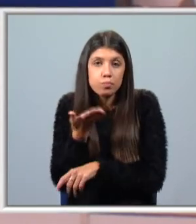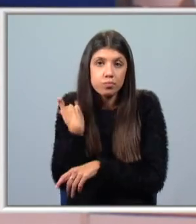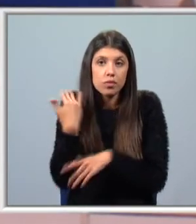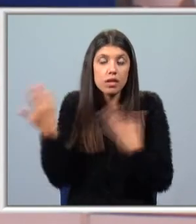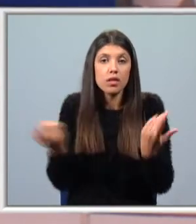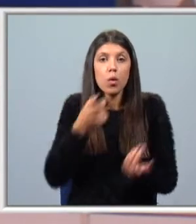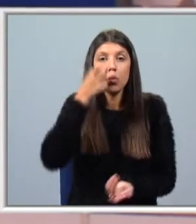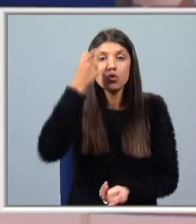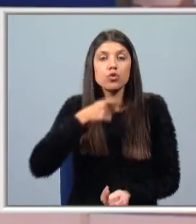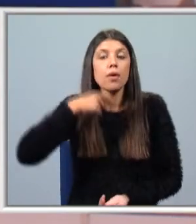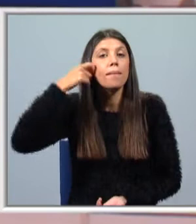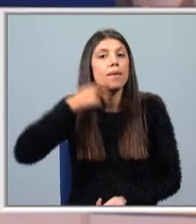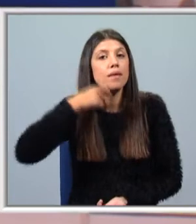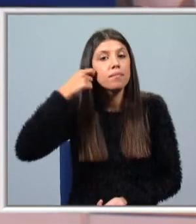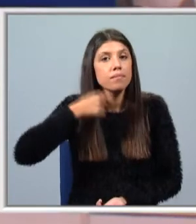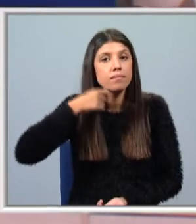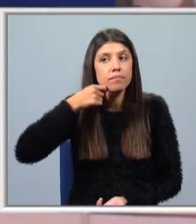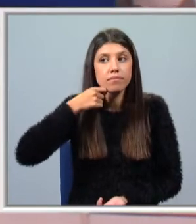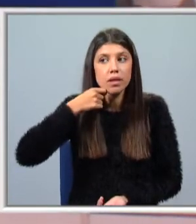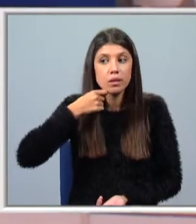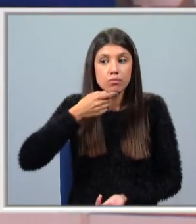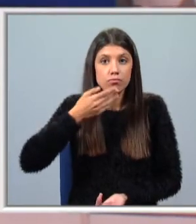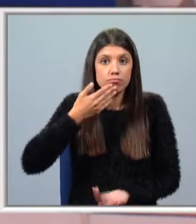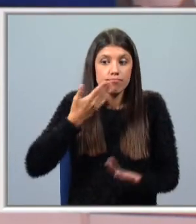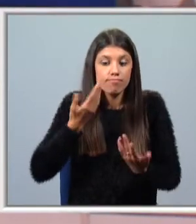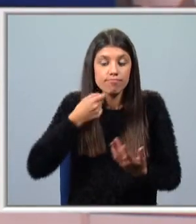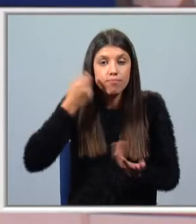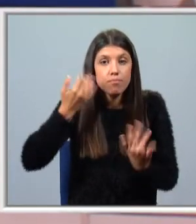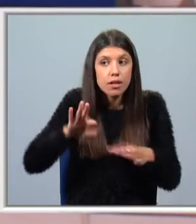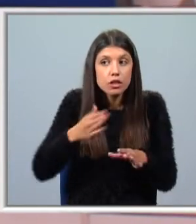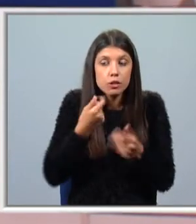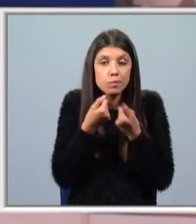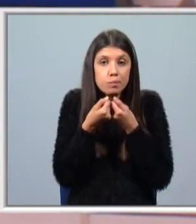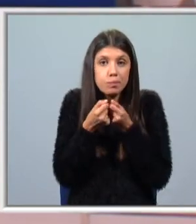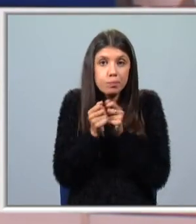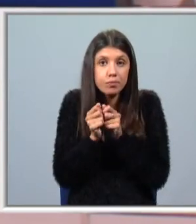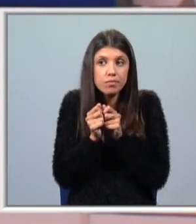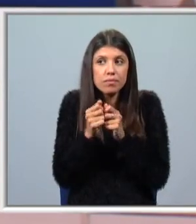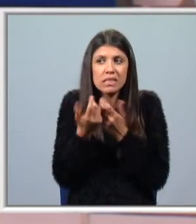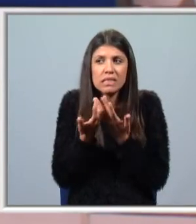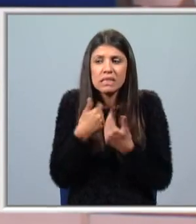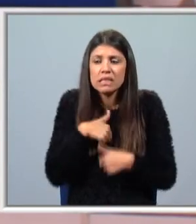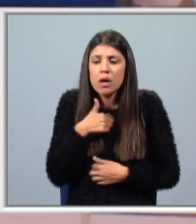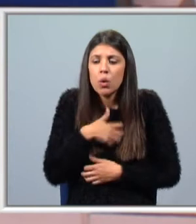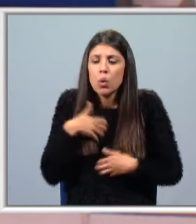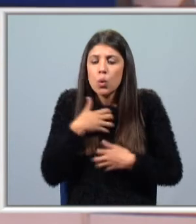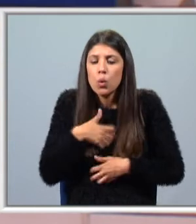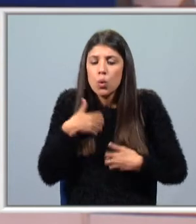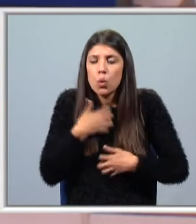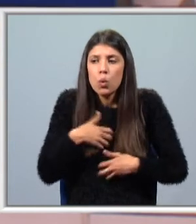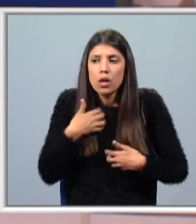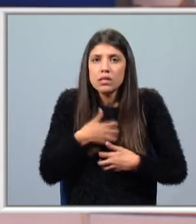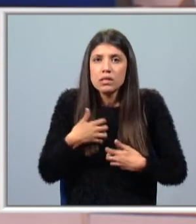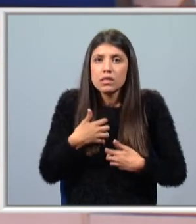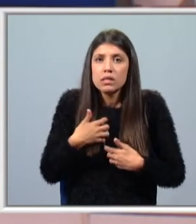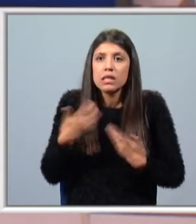ao príncipe, mas andava muito incomodado. Olhem, é assim uma coisa. Então o que é que ele fez? Ele foi ter com o padre, com o